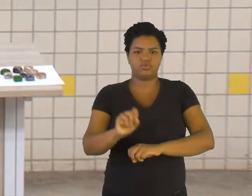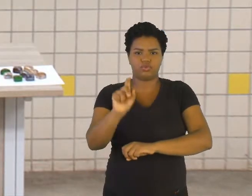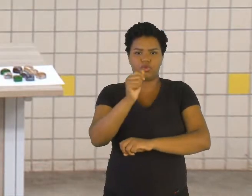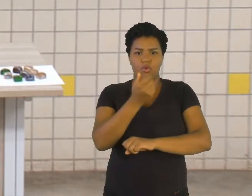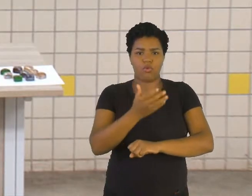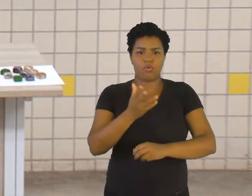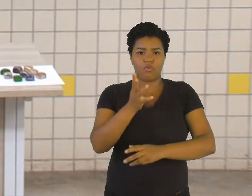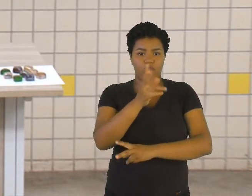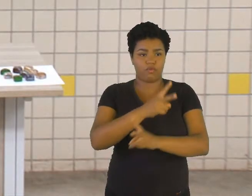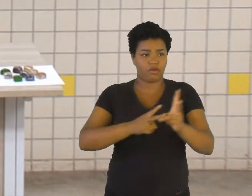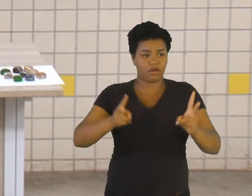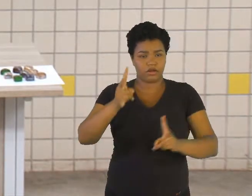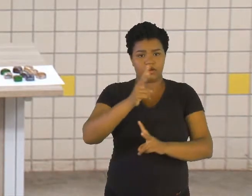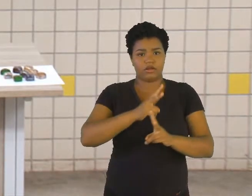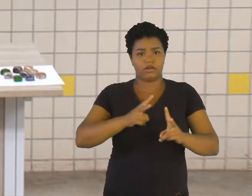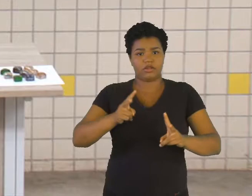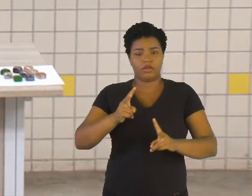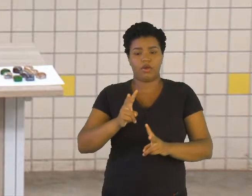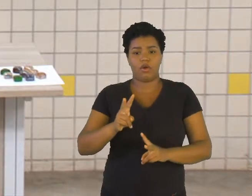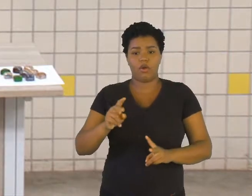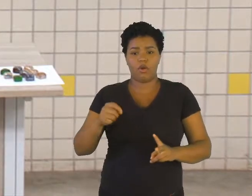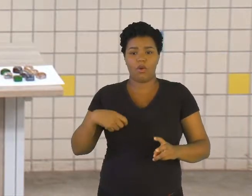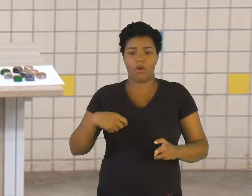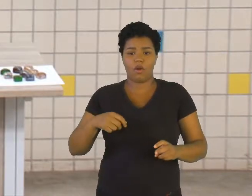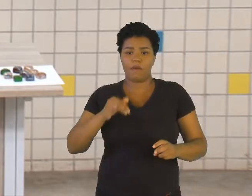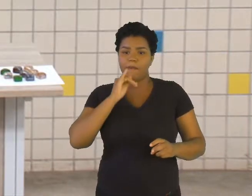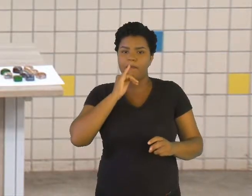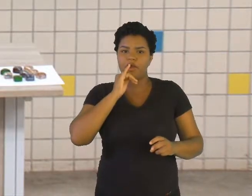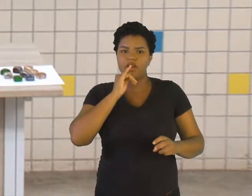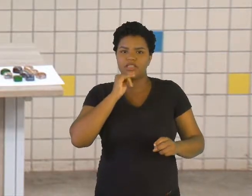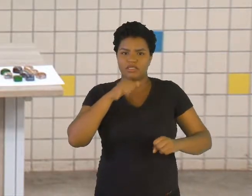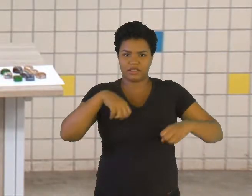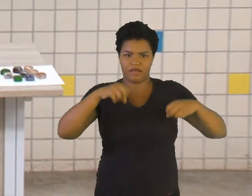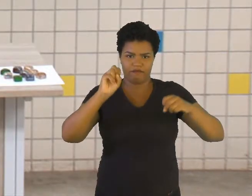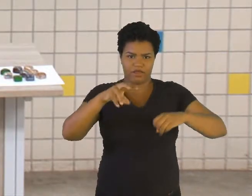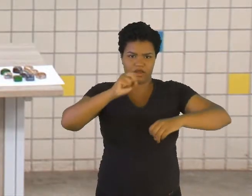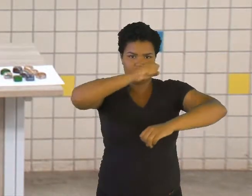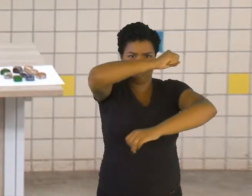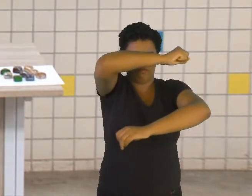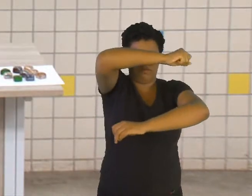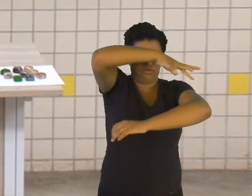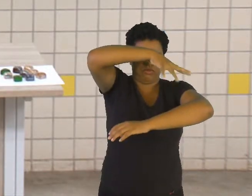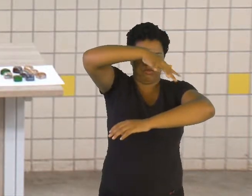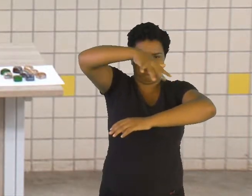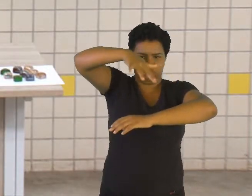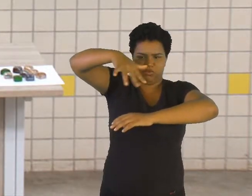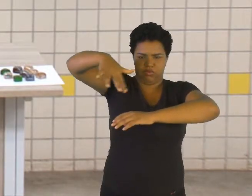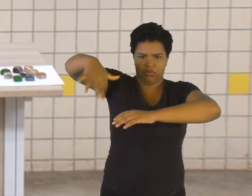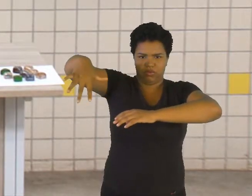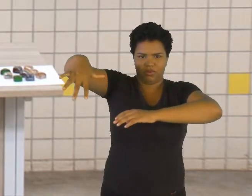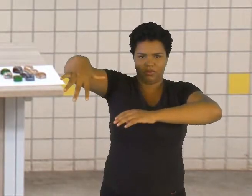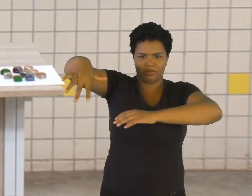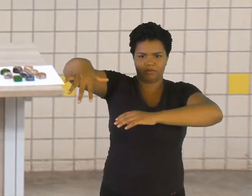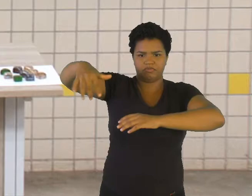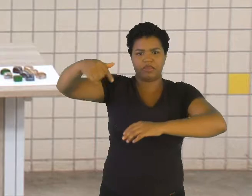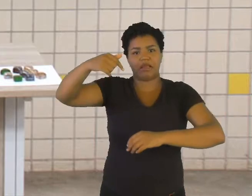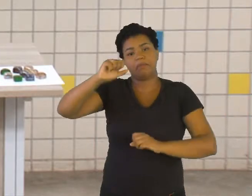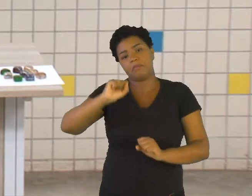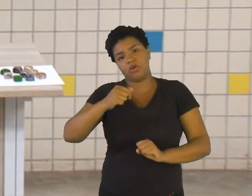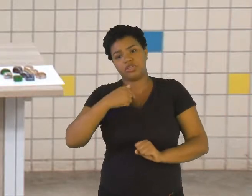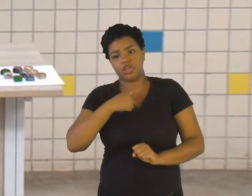em suspensão. Jogou o veneno na lavoura. Pode ser eu, pode ser